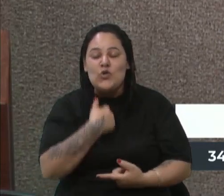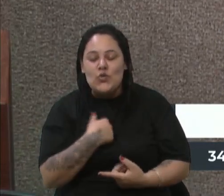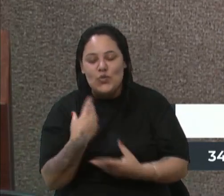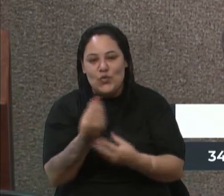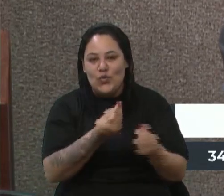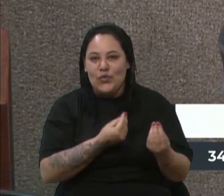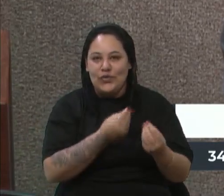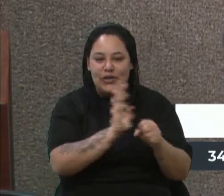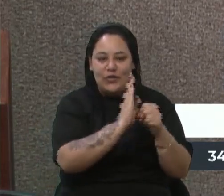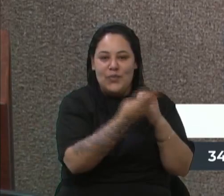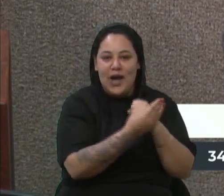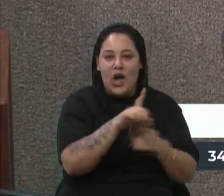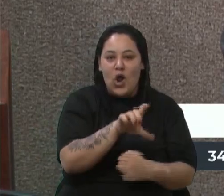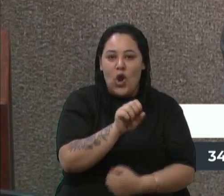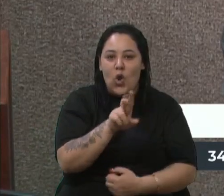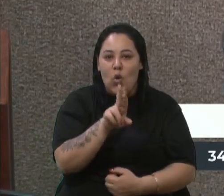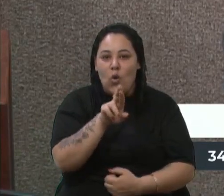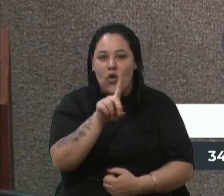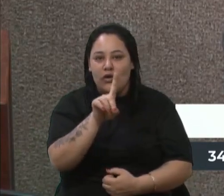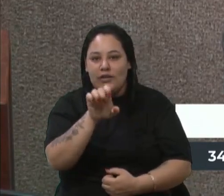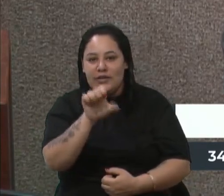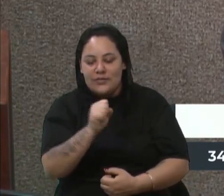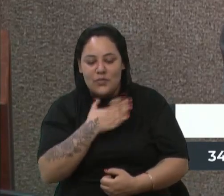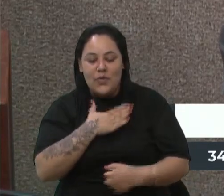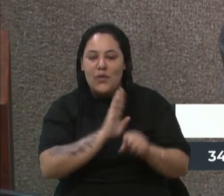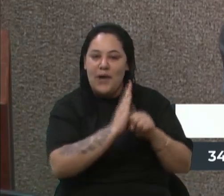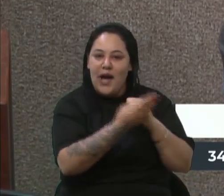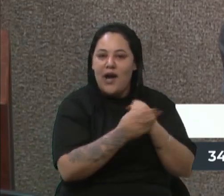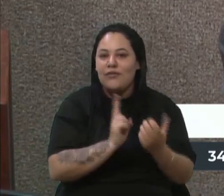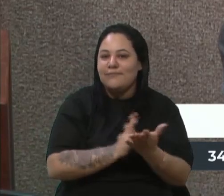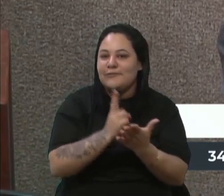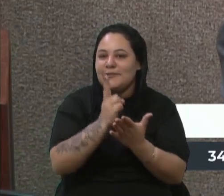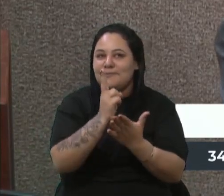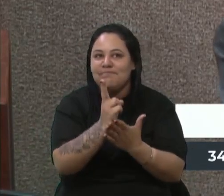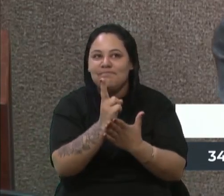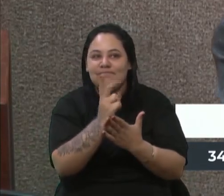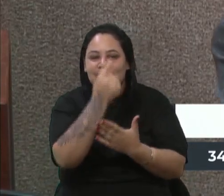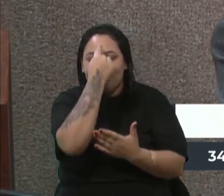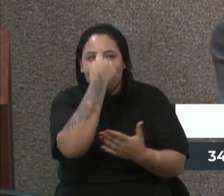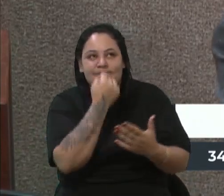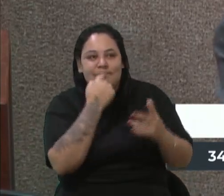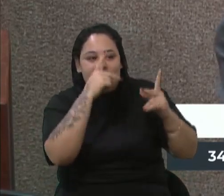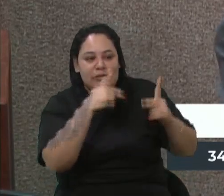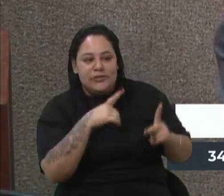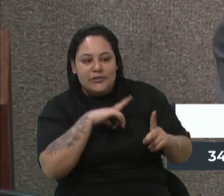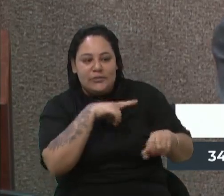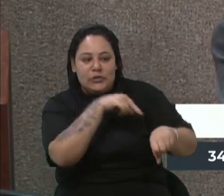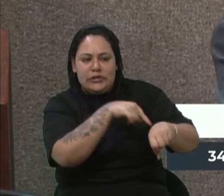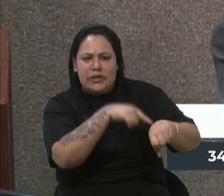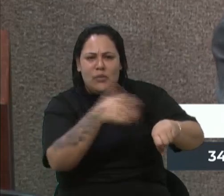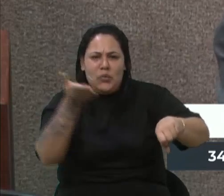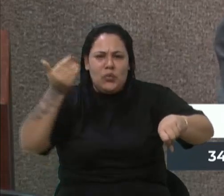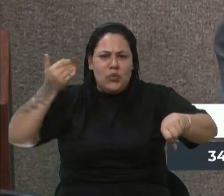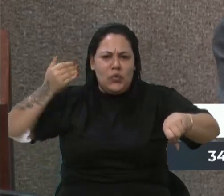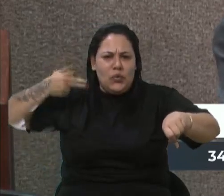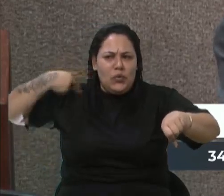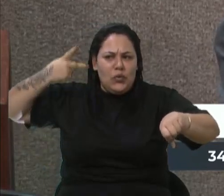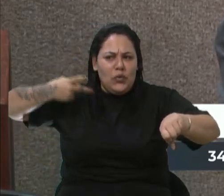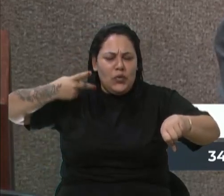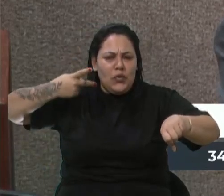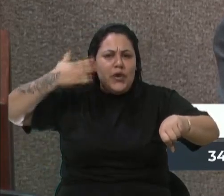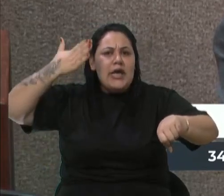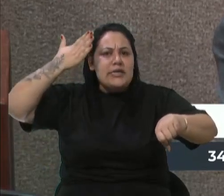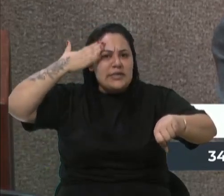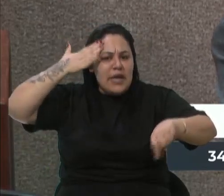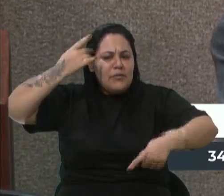Chico é do bairro de Lourdes do meu bairro e ele sempre foi uma pessoa que no tempo de político dele sempre soube discutir